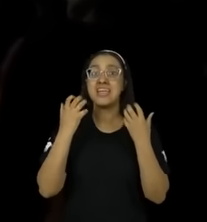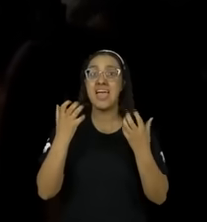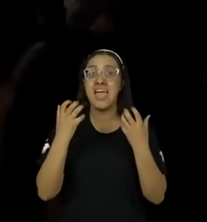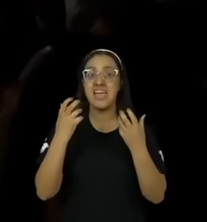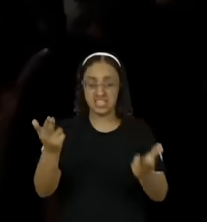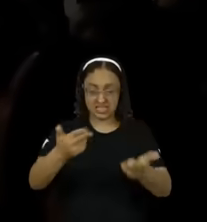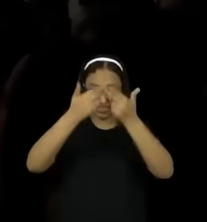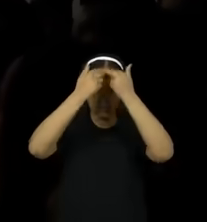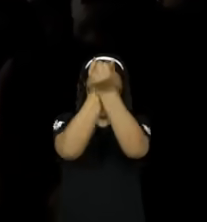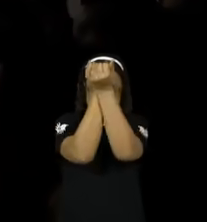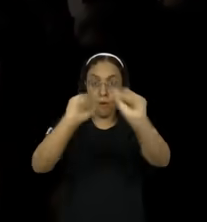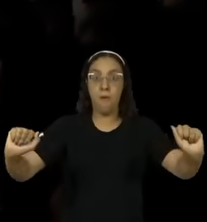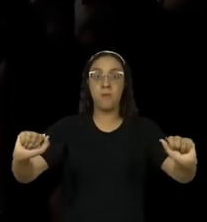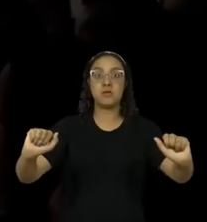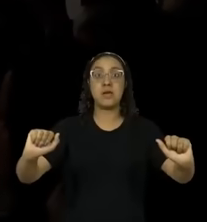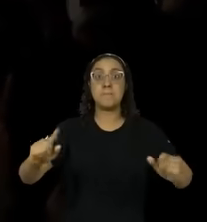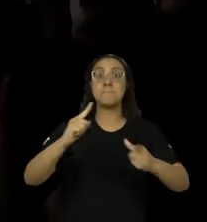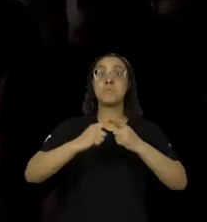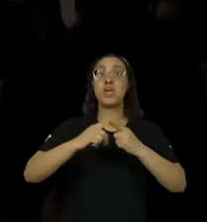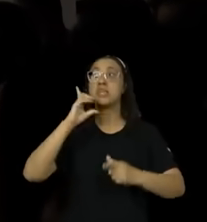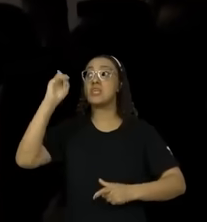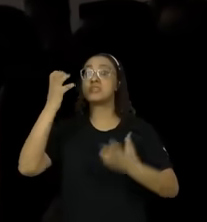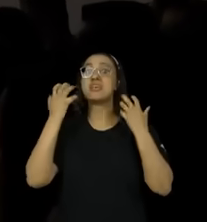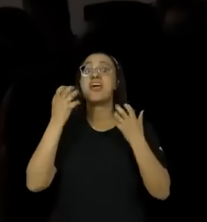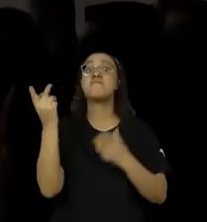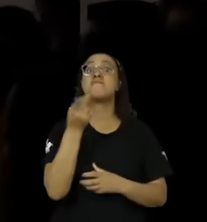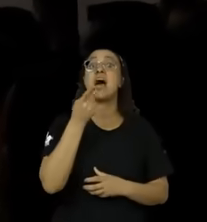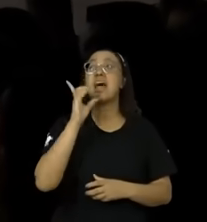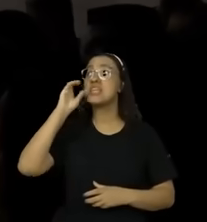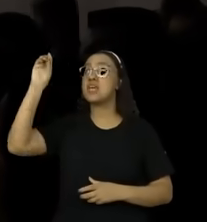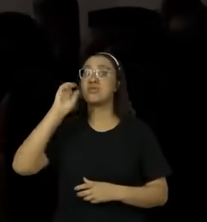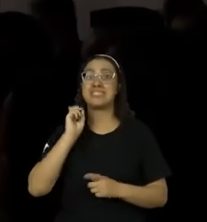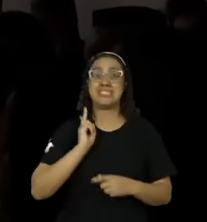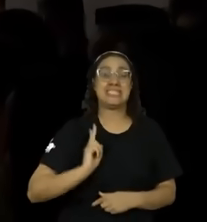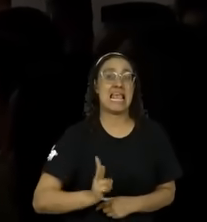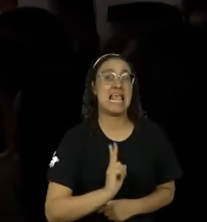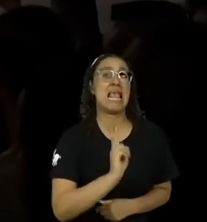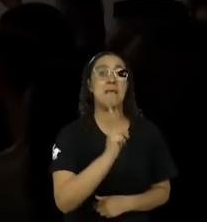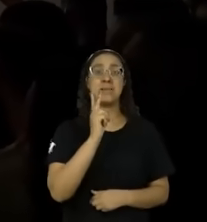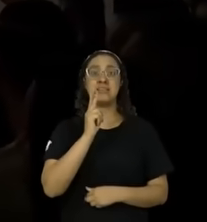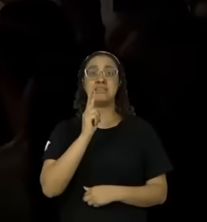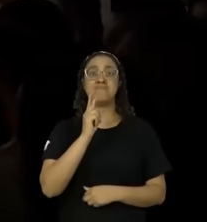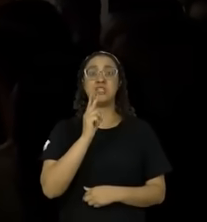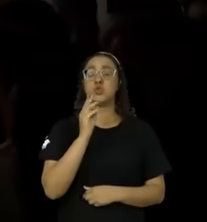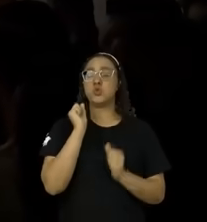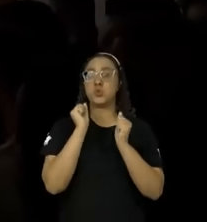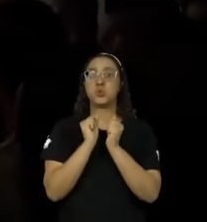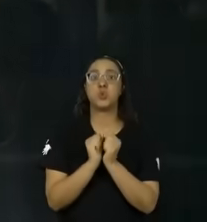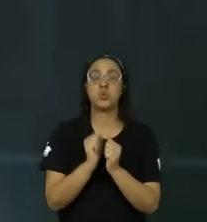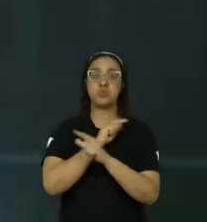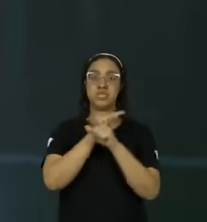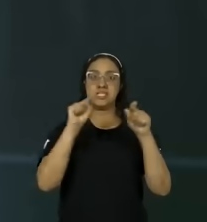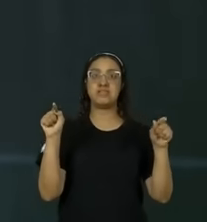descortinar o trauma e vai mostrar que Ele sempre esteve presente na tua vida. O diabo nunca controlou nada, o